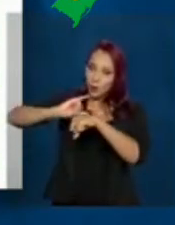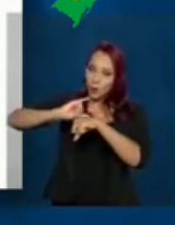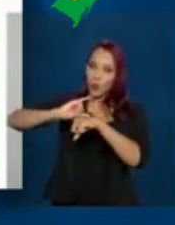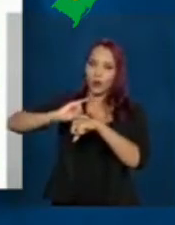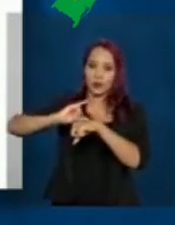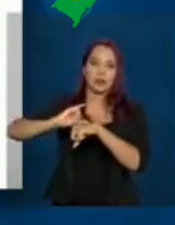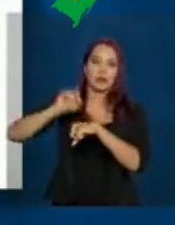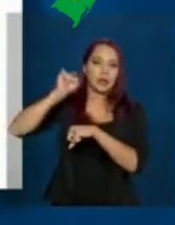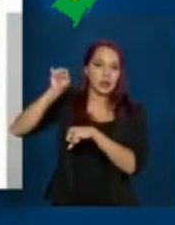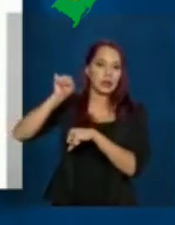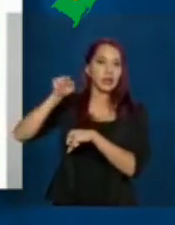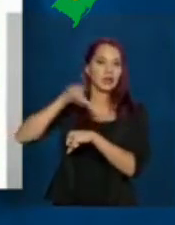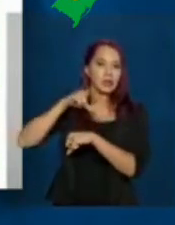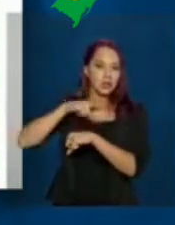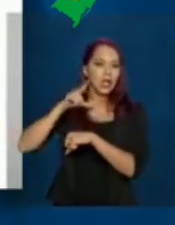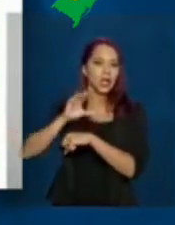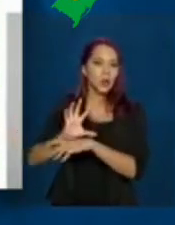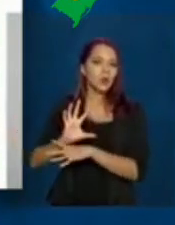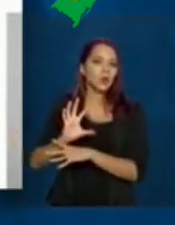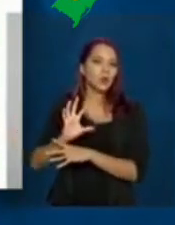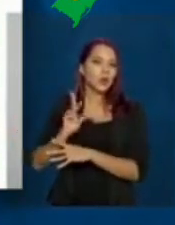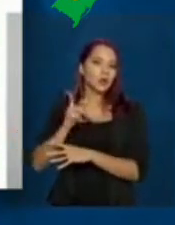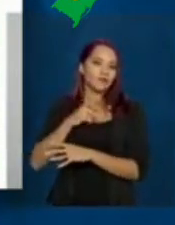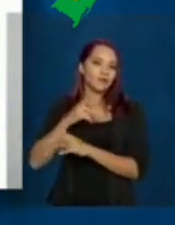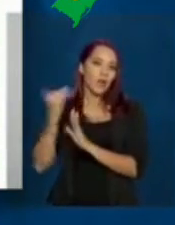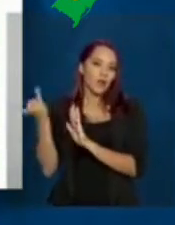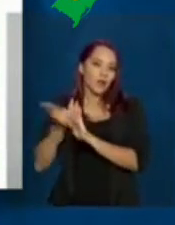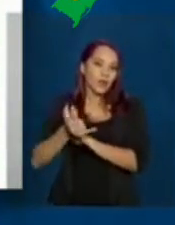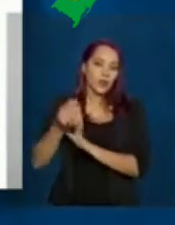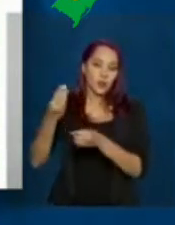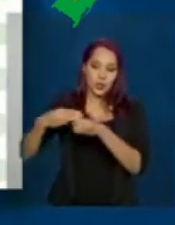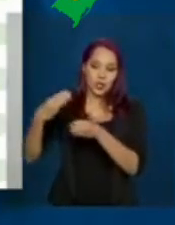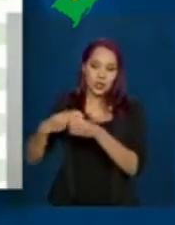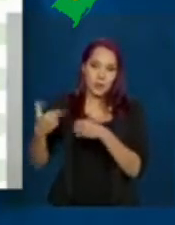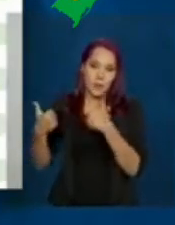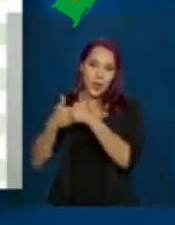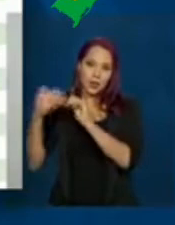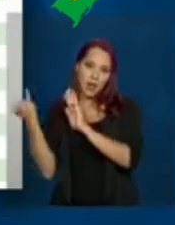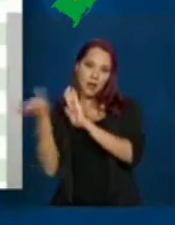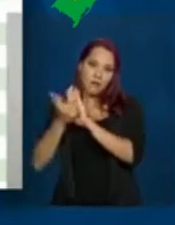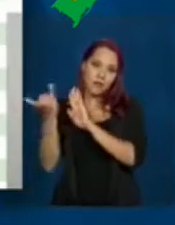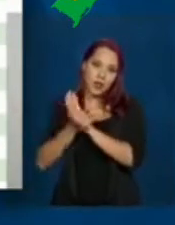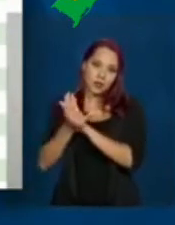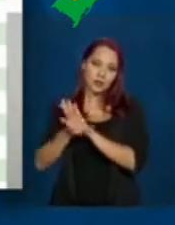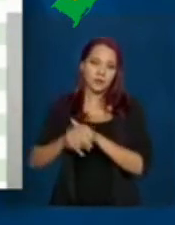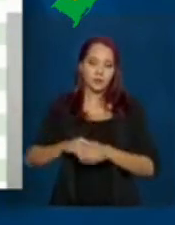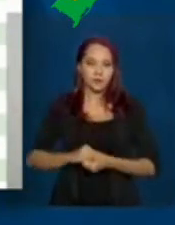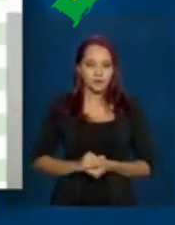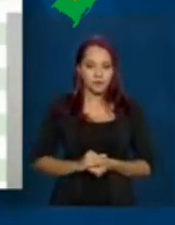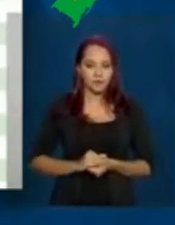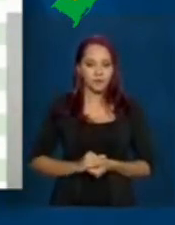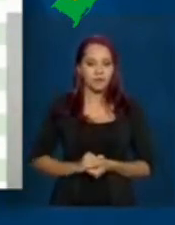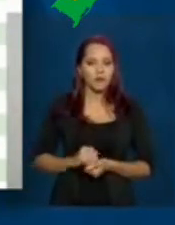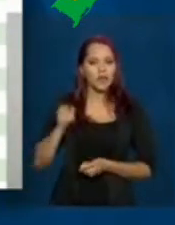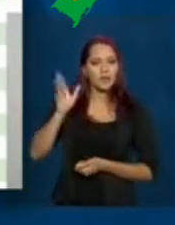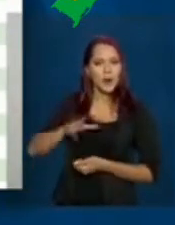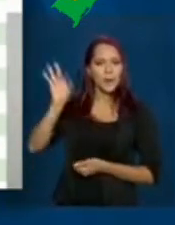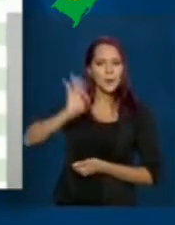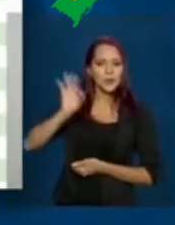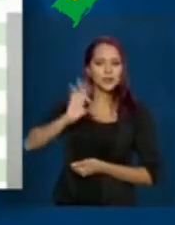que recebem os casos de municípios vizinhos. Aqui já é o coeficiente